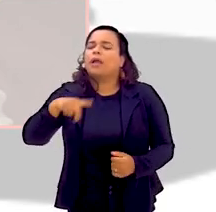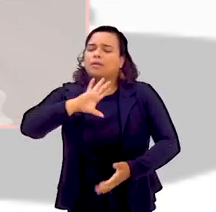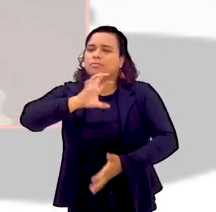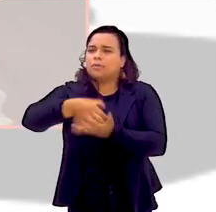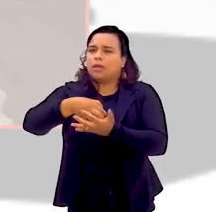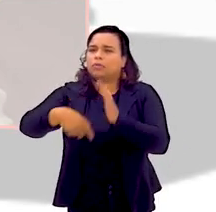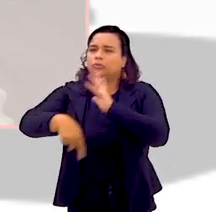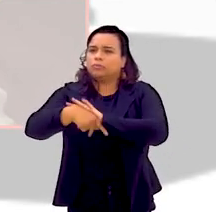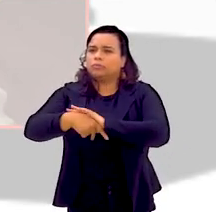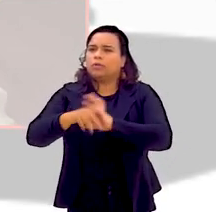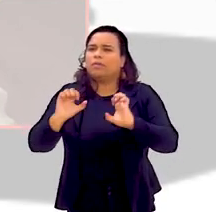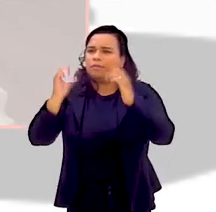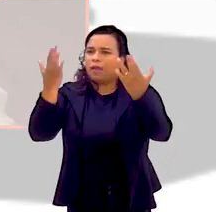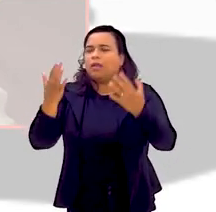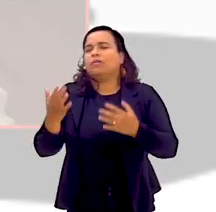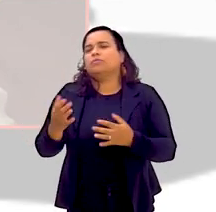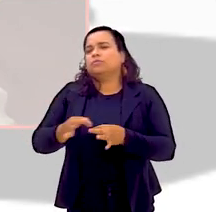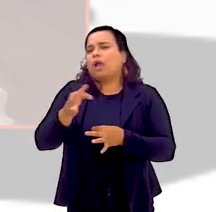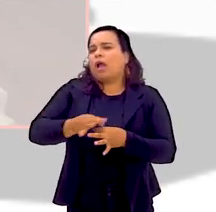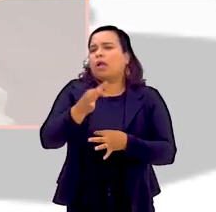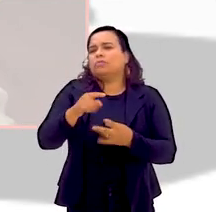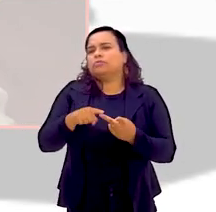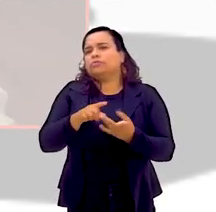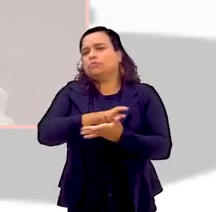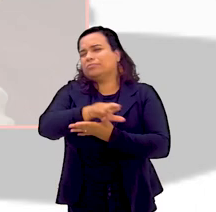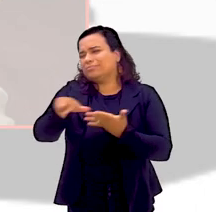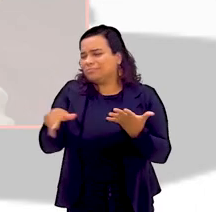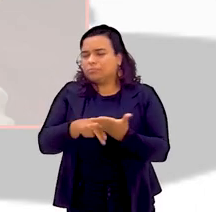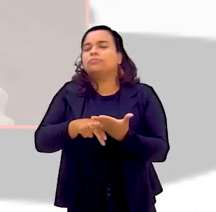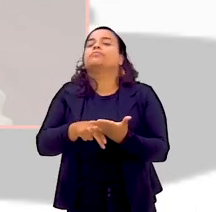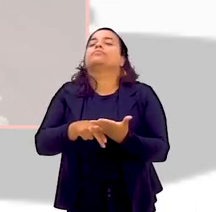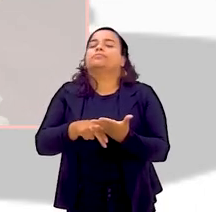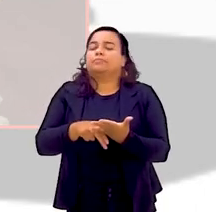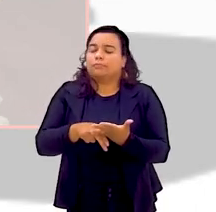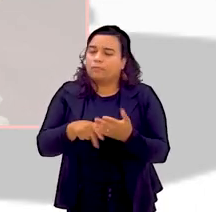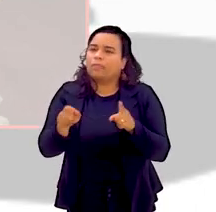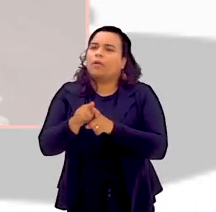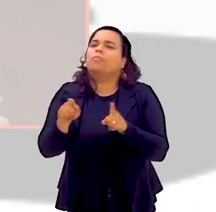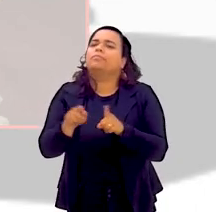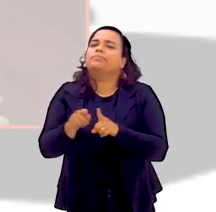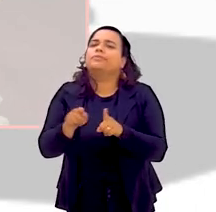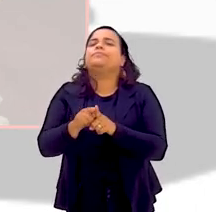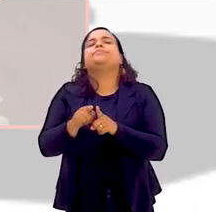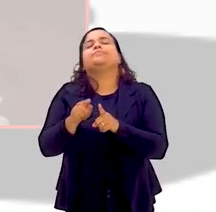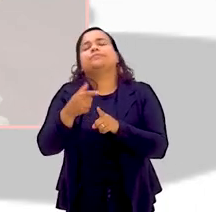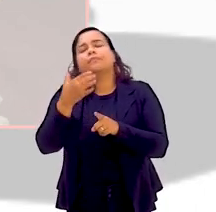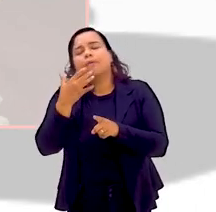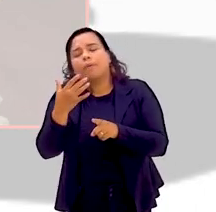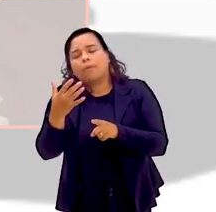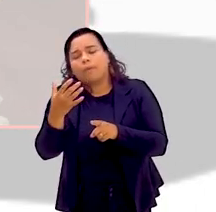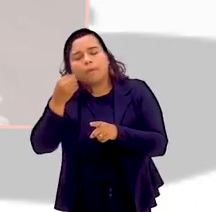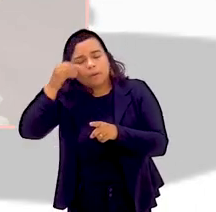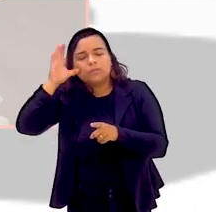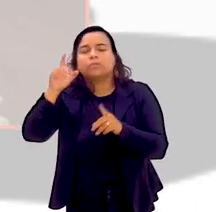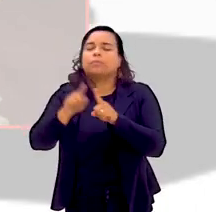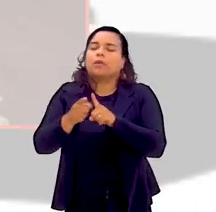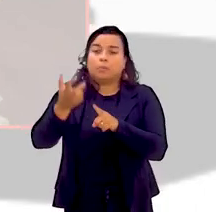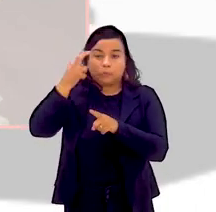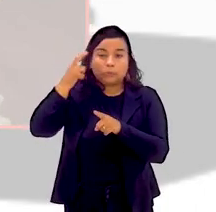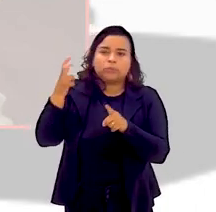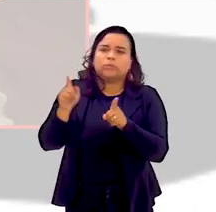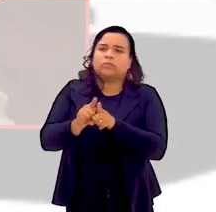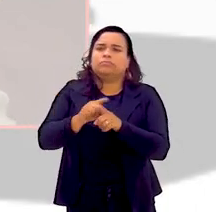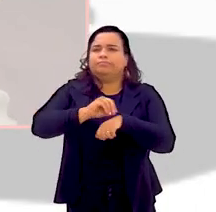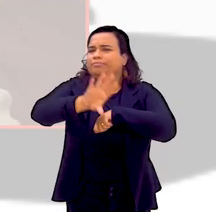é um centro de eventos, de artesanato, eventos e demanda de conhecimento, de cultura, de fusão, no